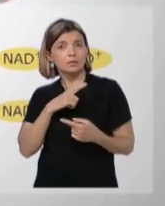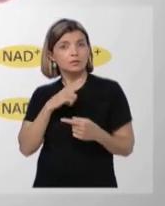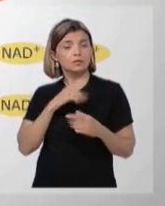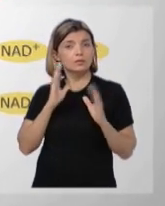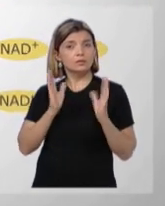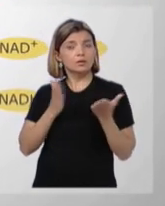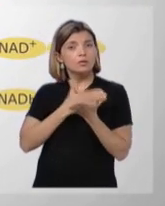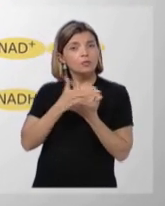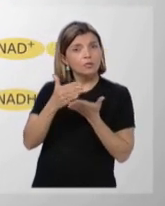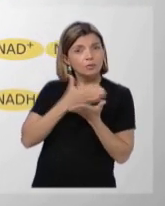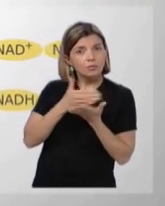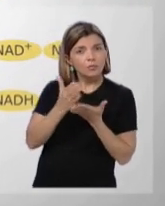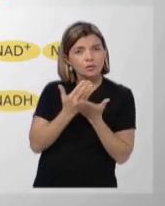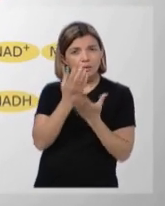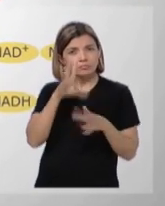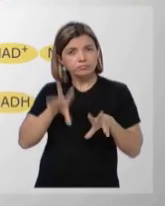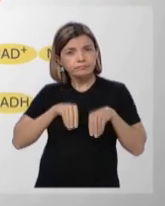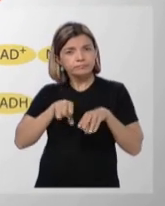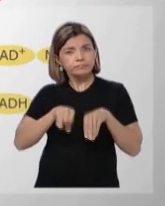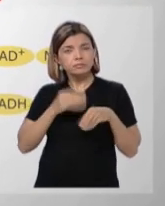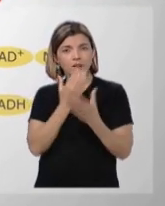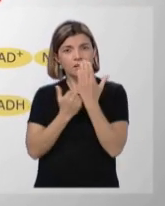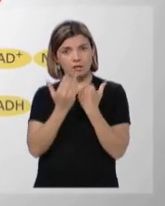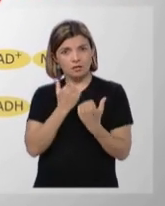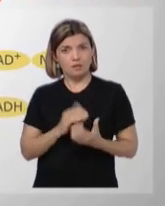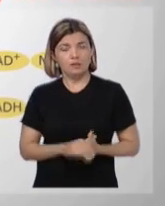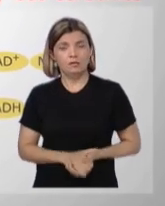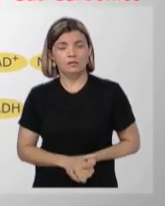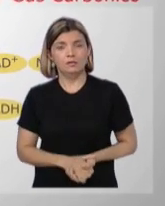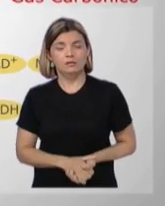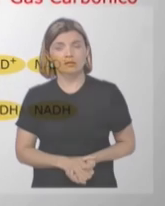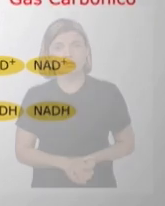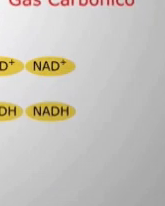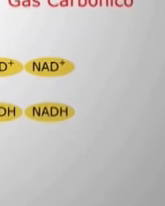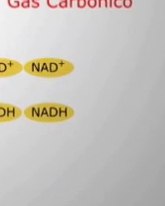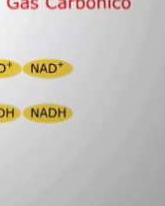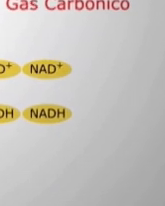de Krebs, uma das etapas da oxidação dos alimentos.